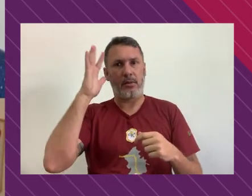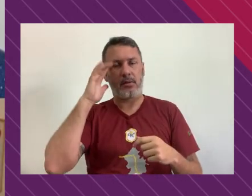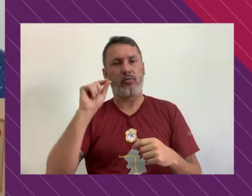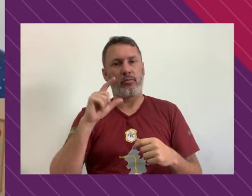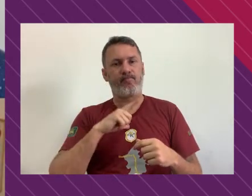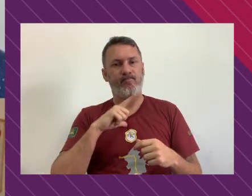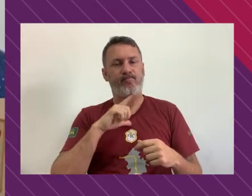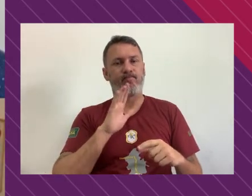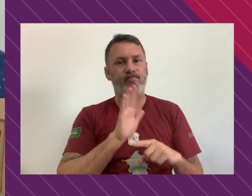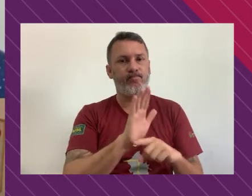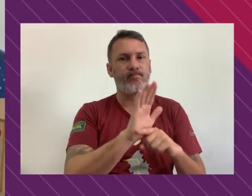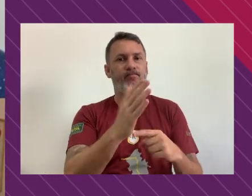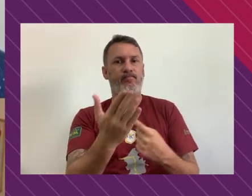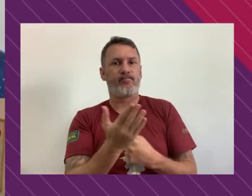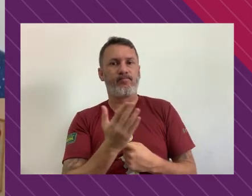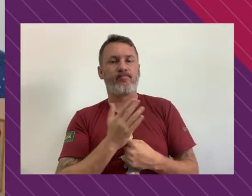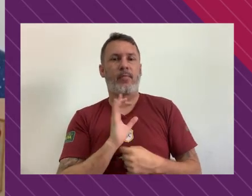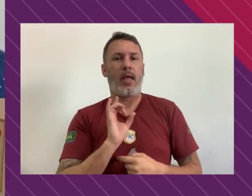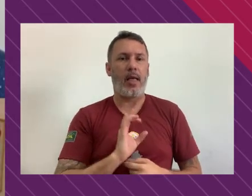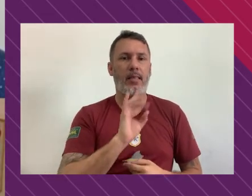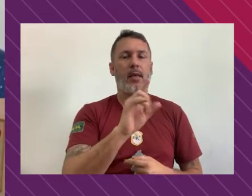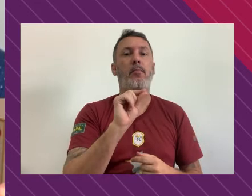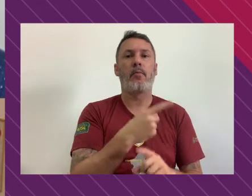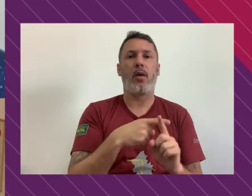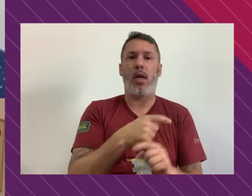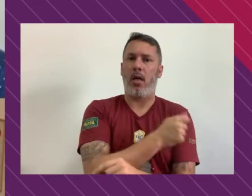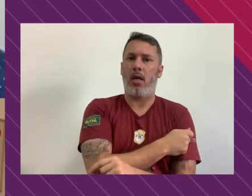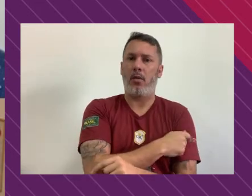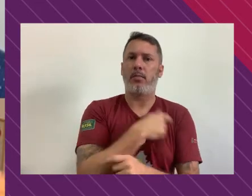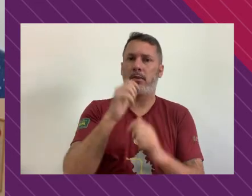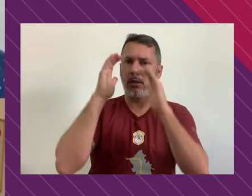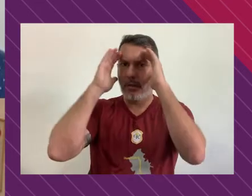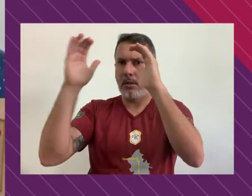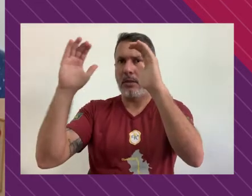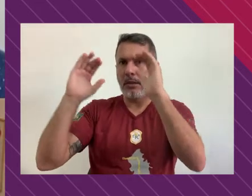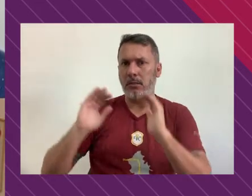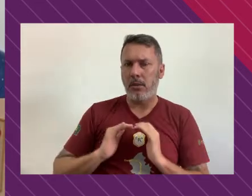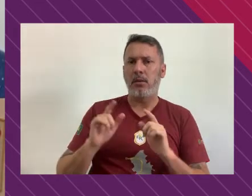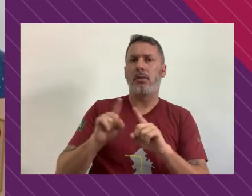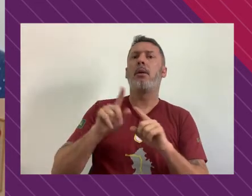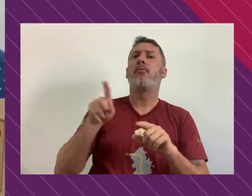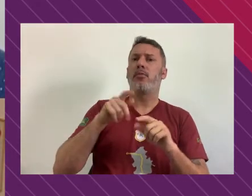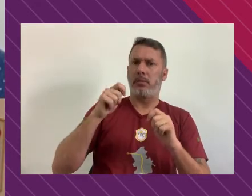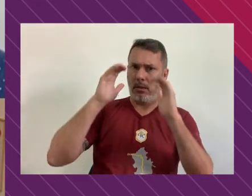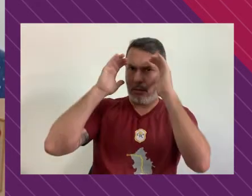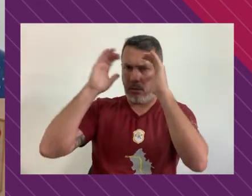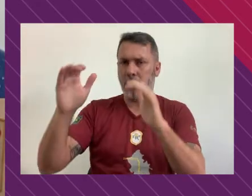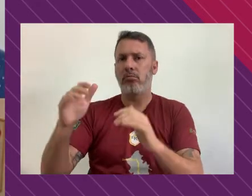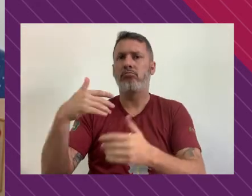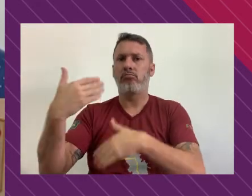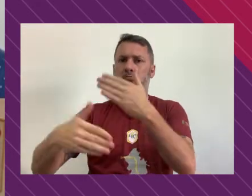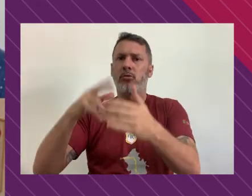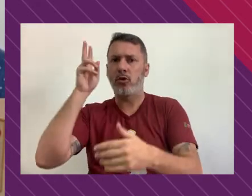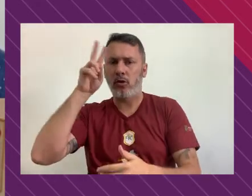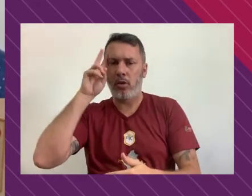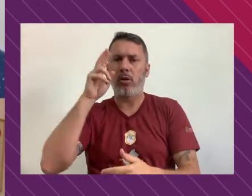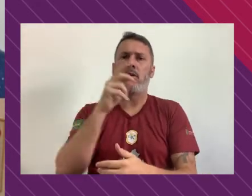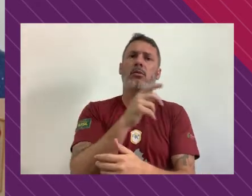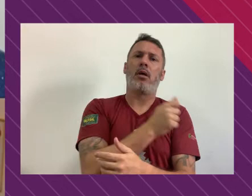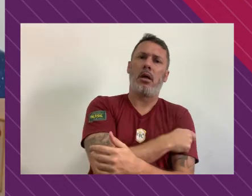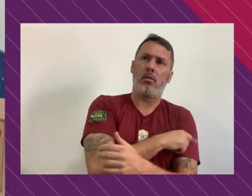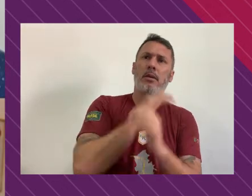dá, não tem condições. Se você não leva jeito para se comunicar, porque é tímido, tal, tudo bem, é uma característica sua timidez,